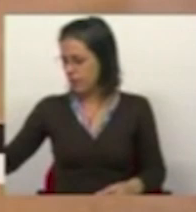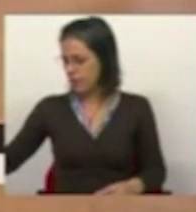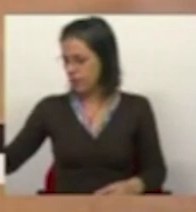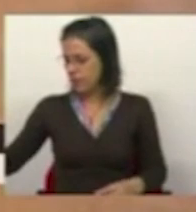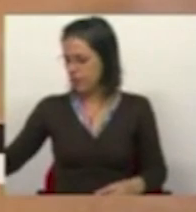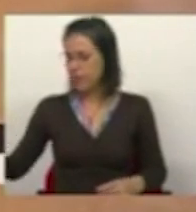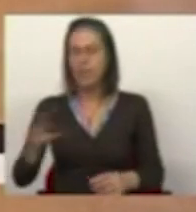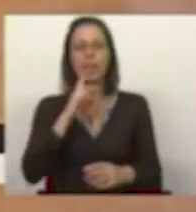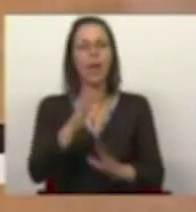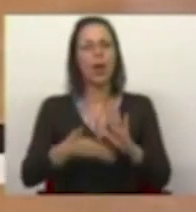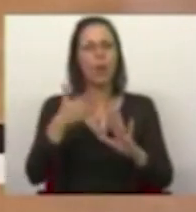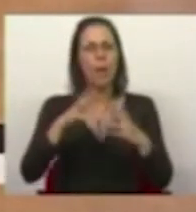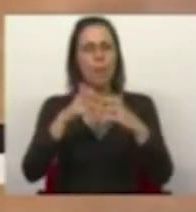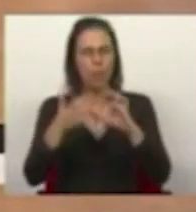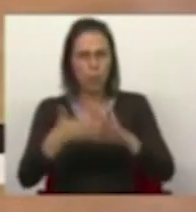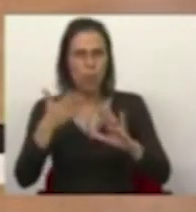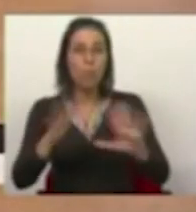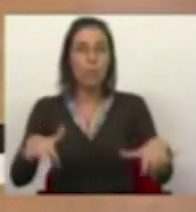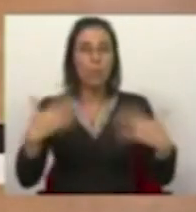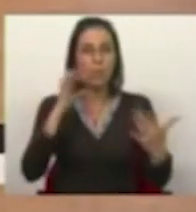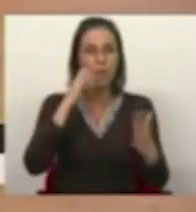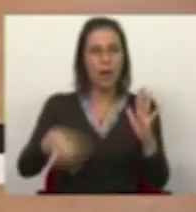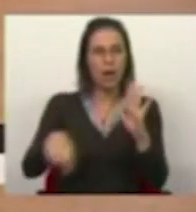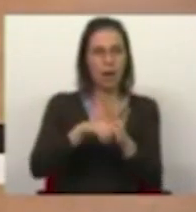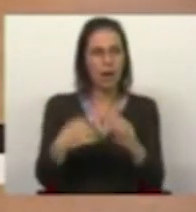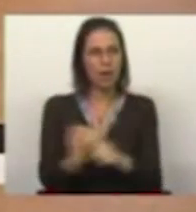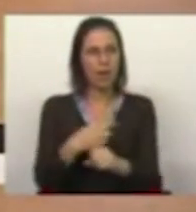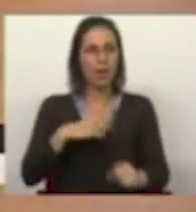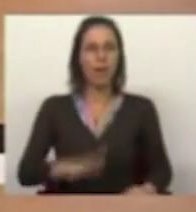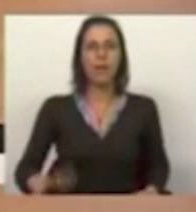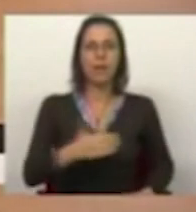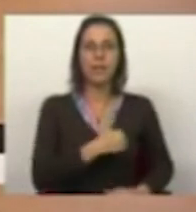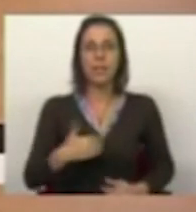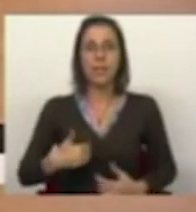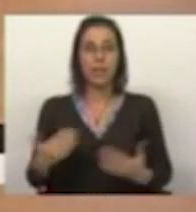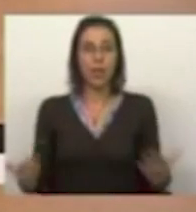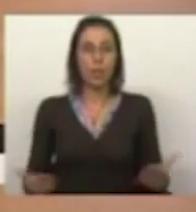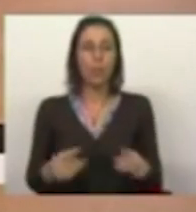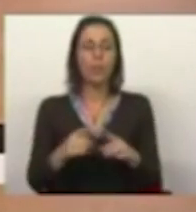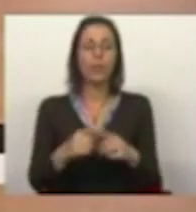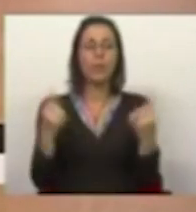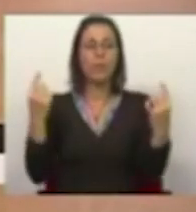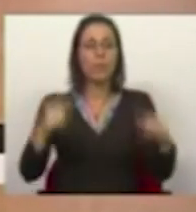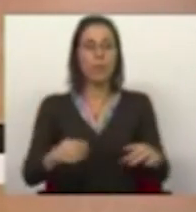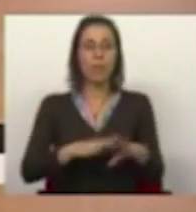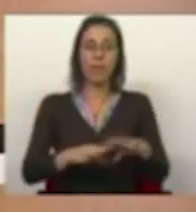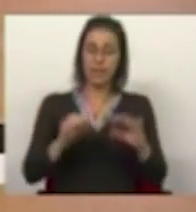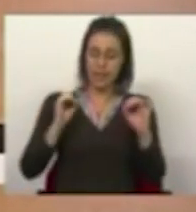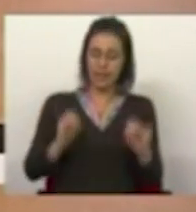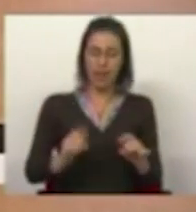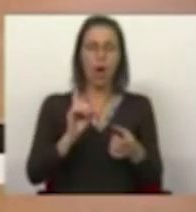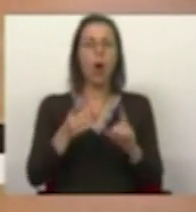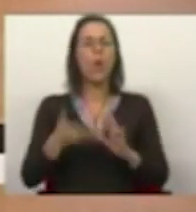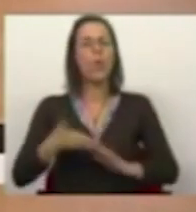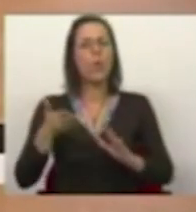Que dá resposta urgente a problemas urgentes que ameaçam o Serviço Nacional de Saúde, onde basta não fazer nada daquilo